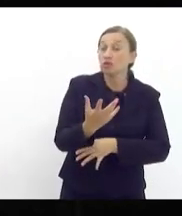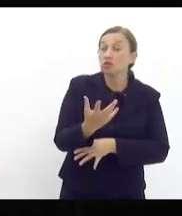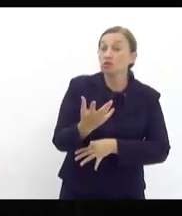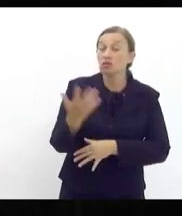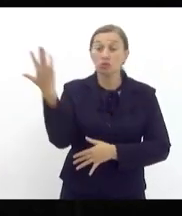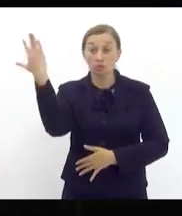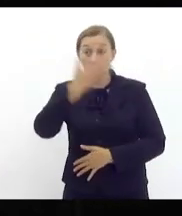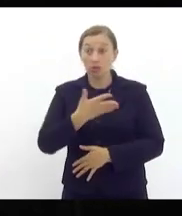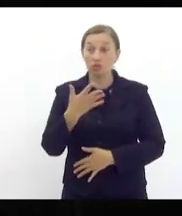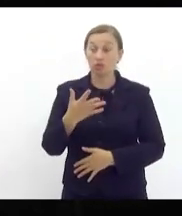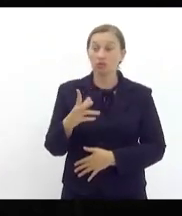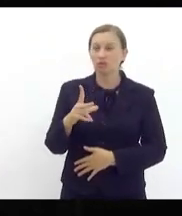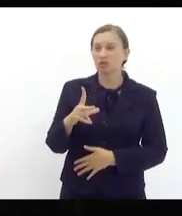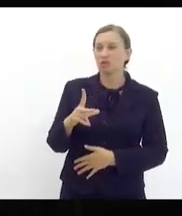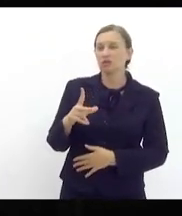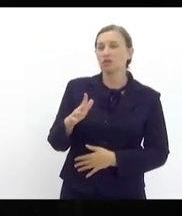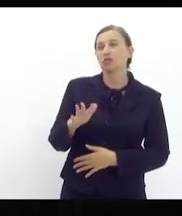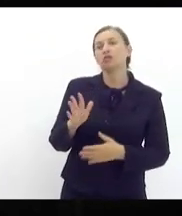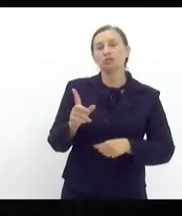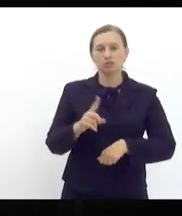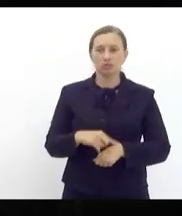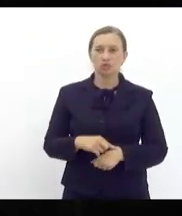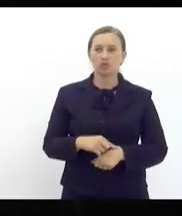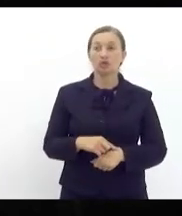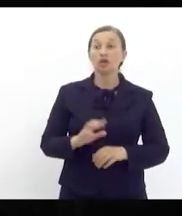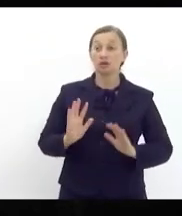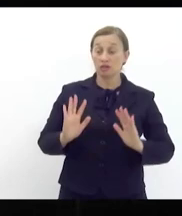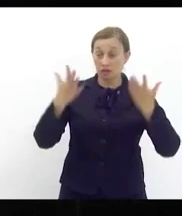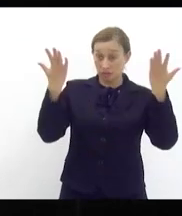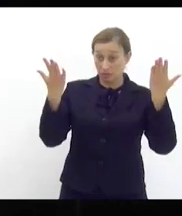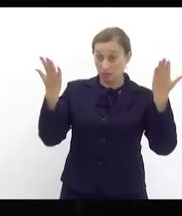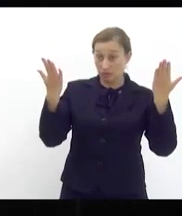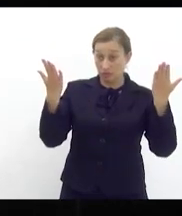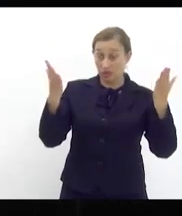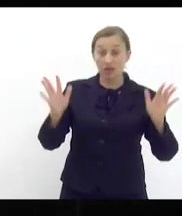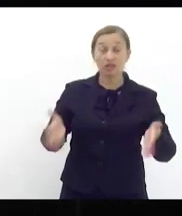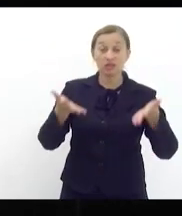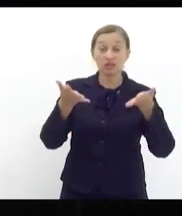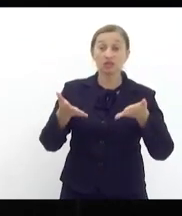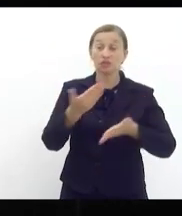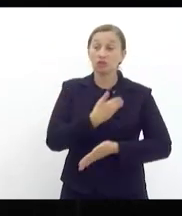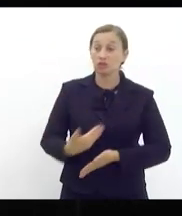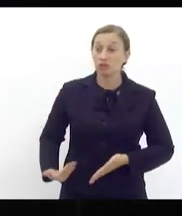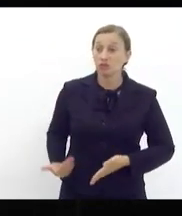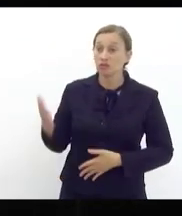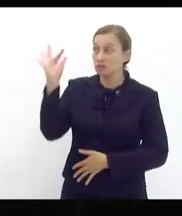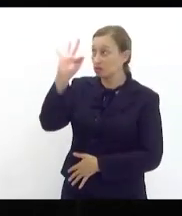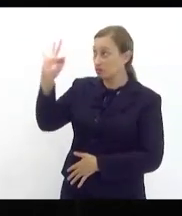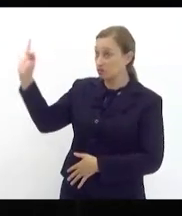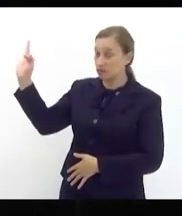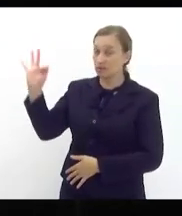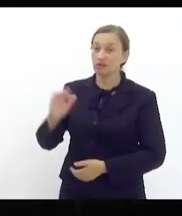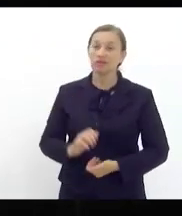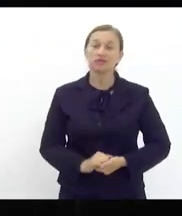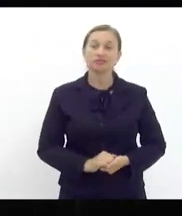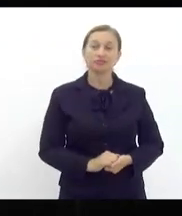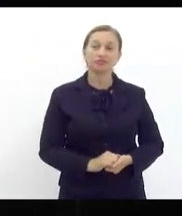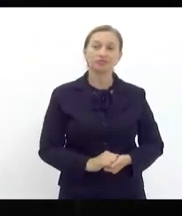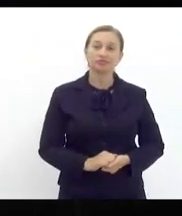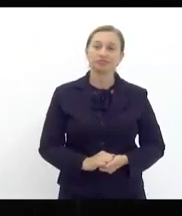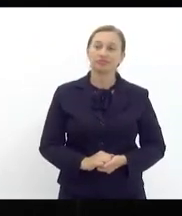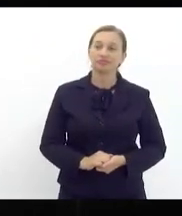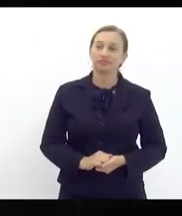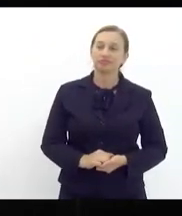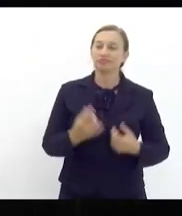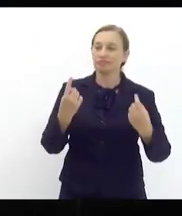si mesmo então por hora viva a iniciativa do governo federal que está aportando recurso para